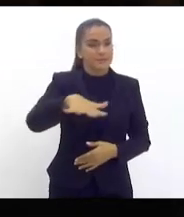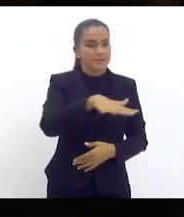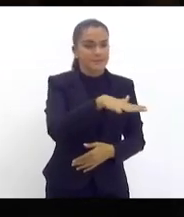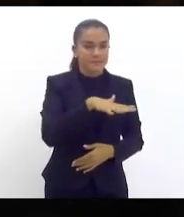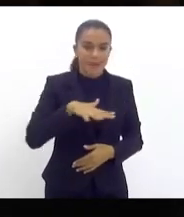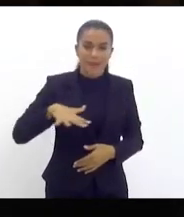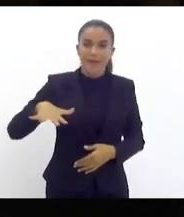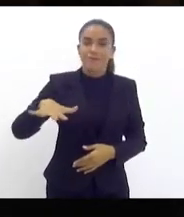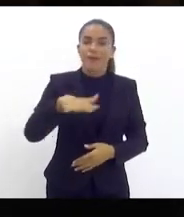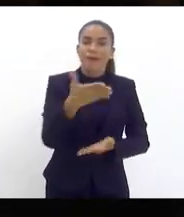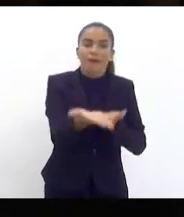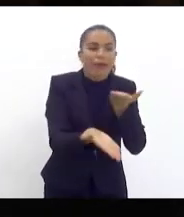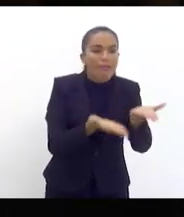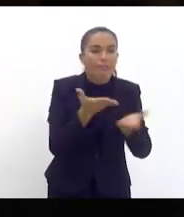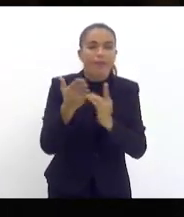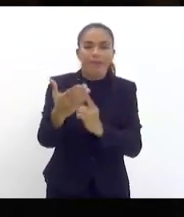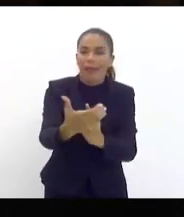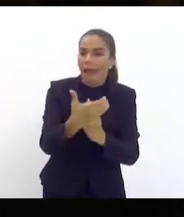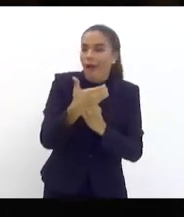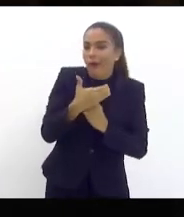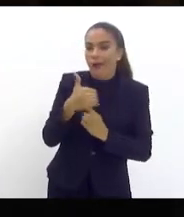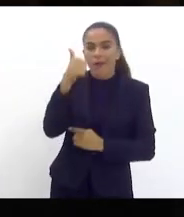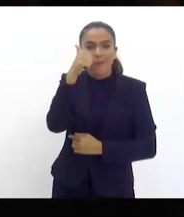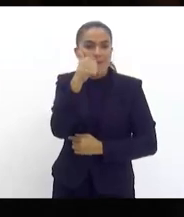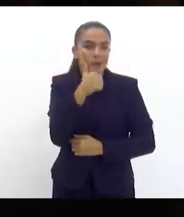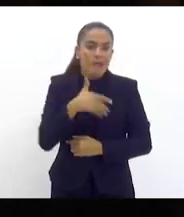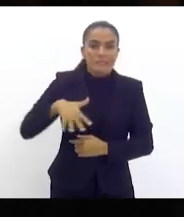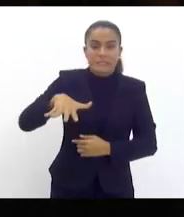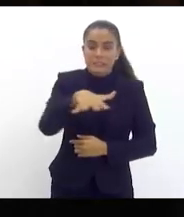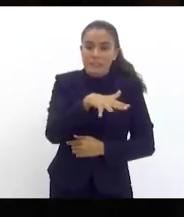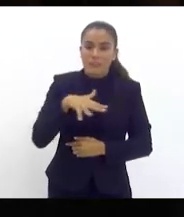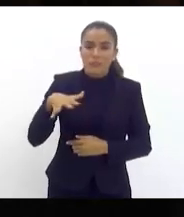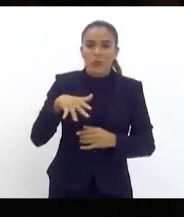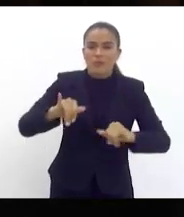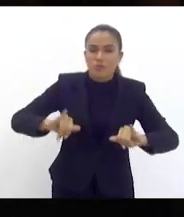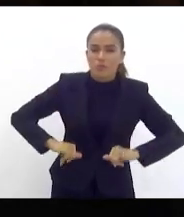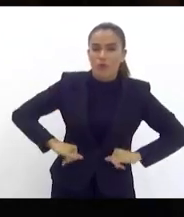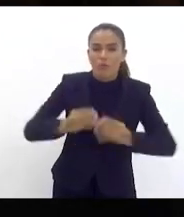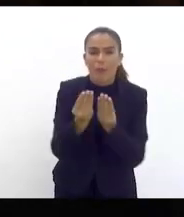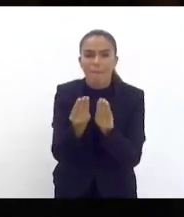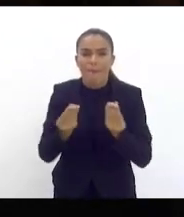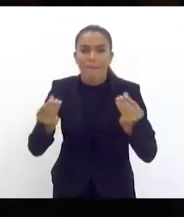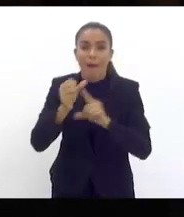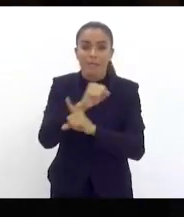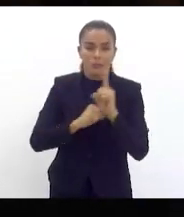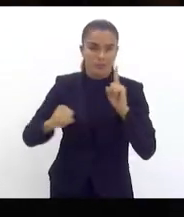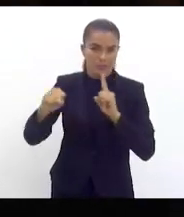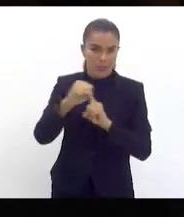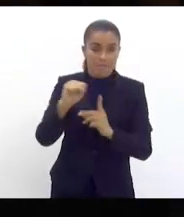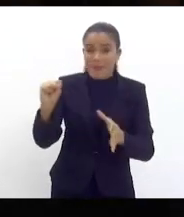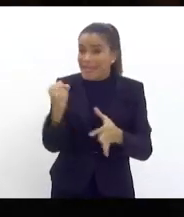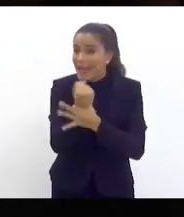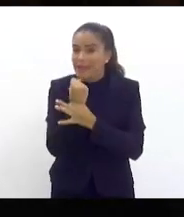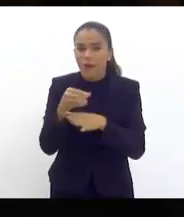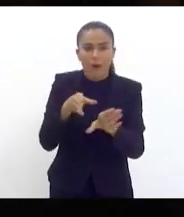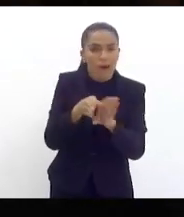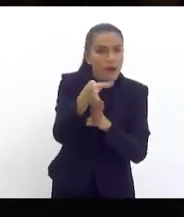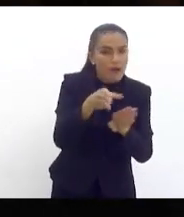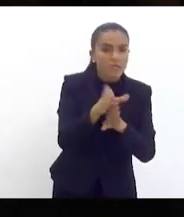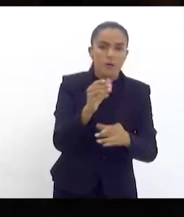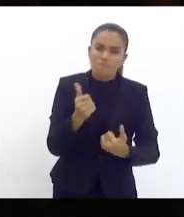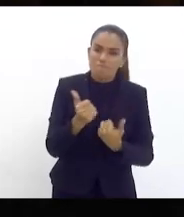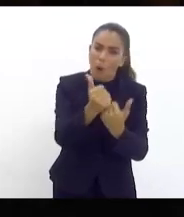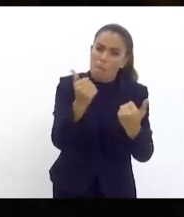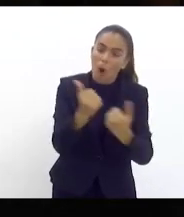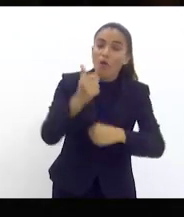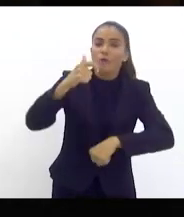hoje que atende, acolhe e organiza mulheres em situação de vulnerabilidade social, garantindo orientação e auxílio